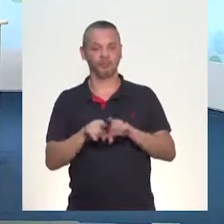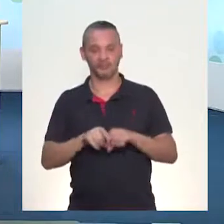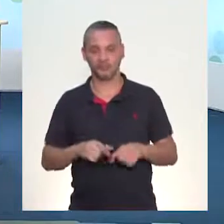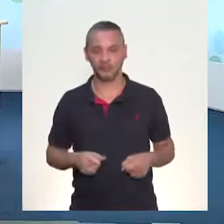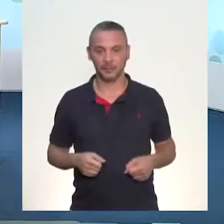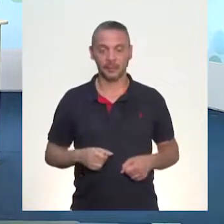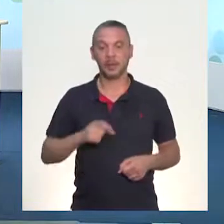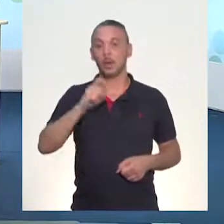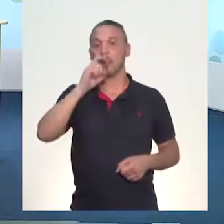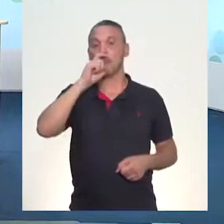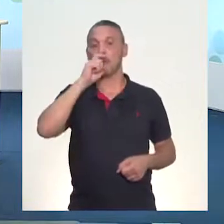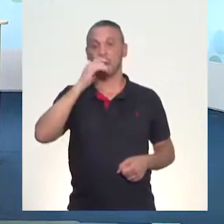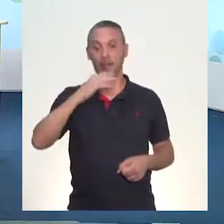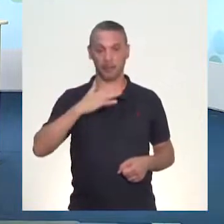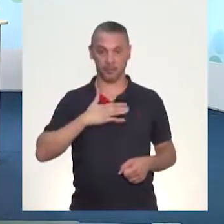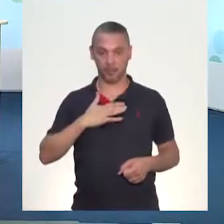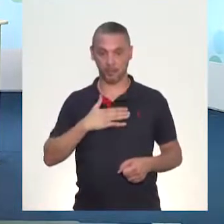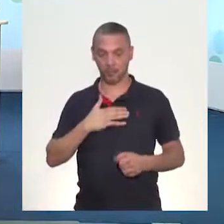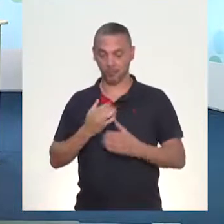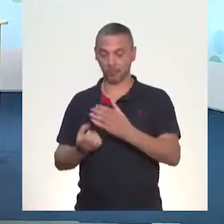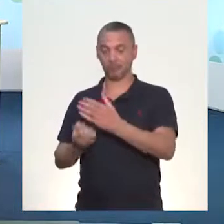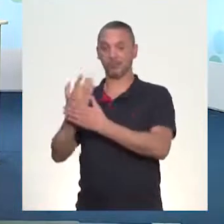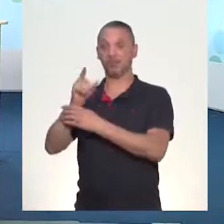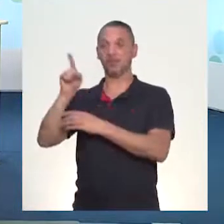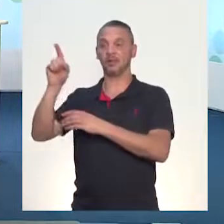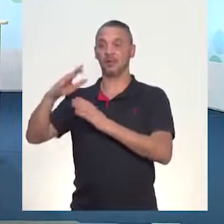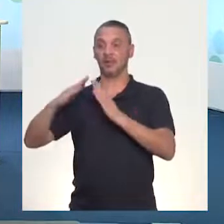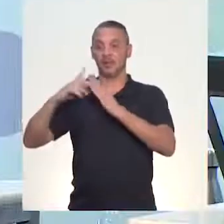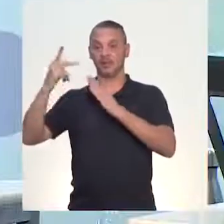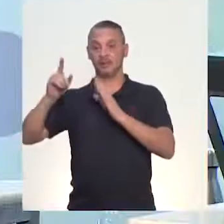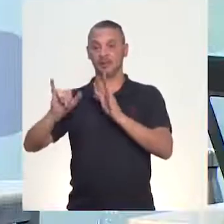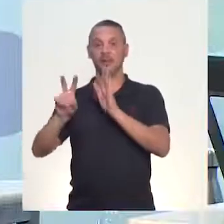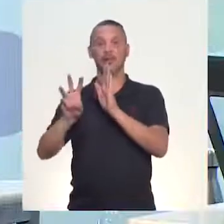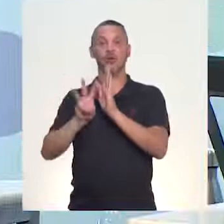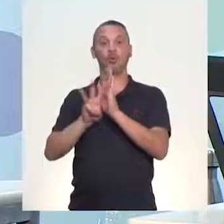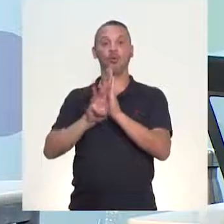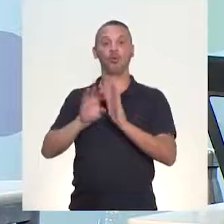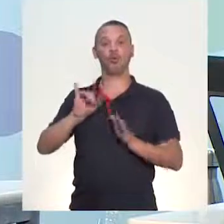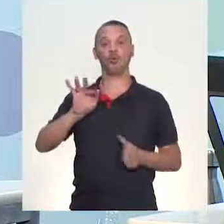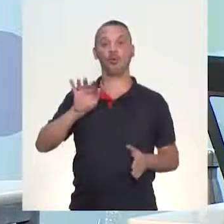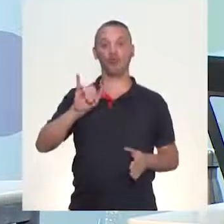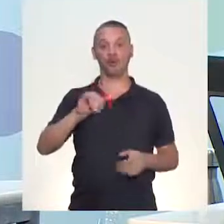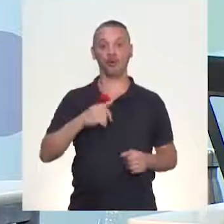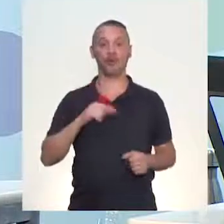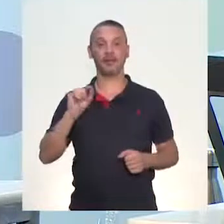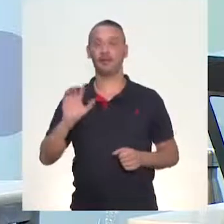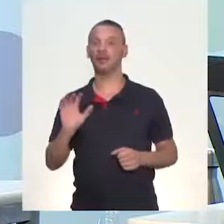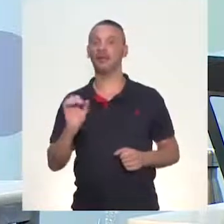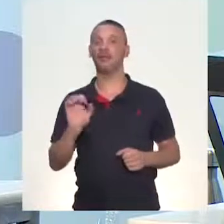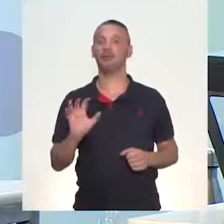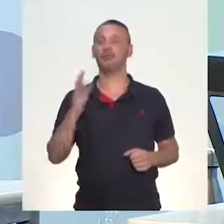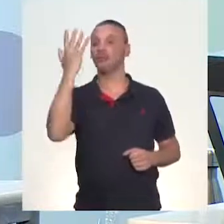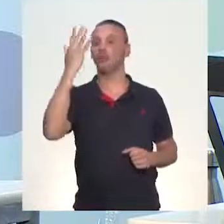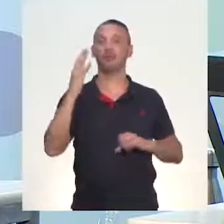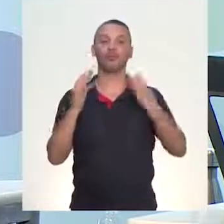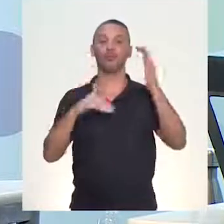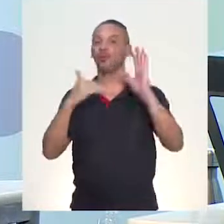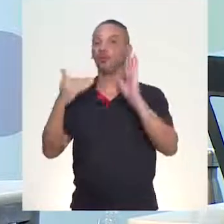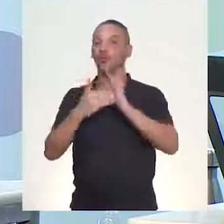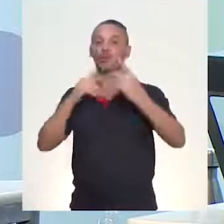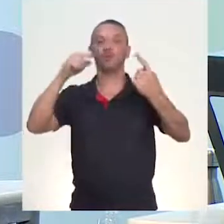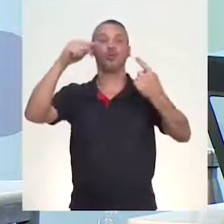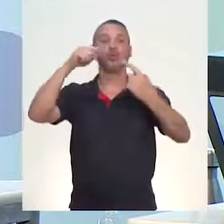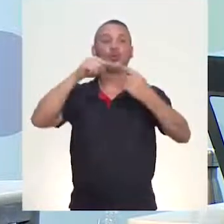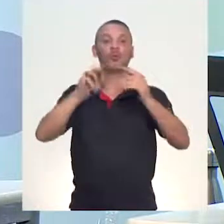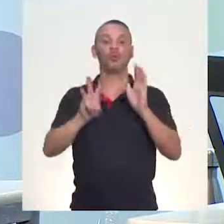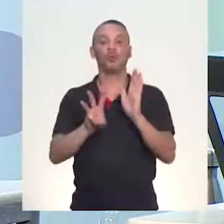o meu pai instalou o Wi-Fi na casa dele, né? Aí agora ele estabelece causalidades aleatórias para tudo vinculadas